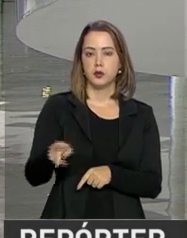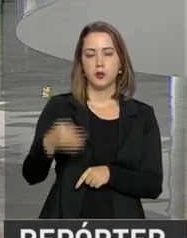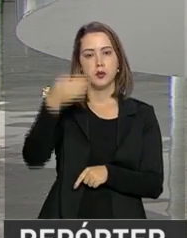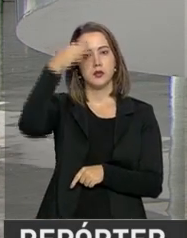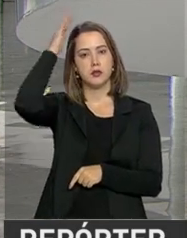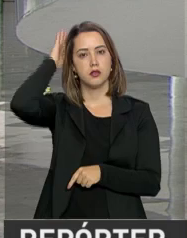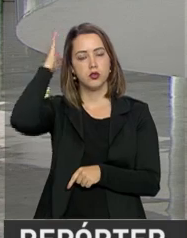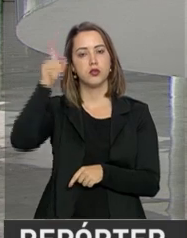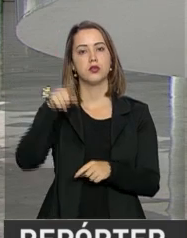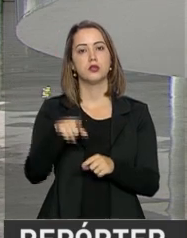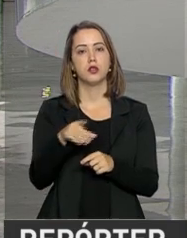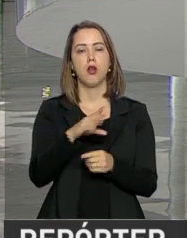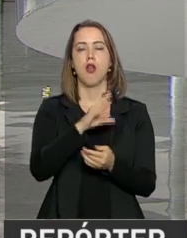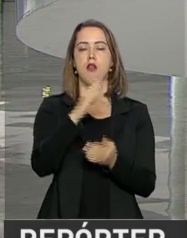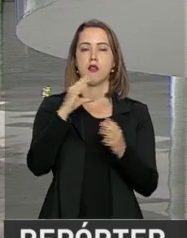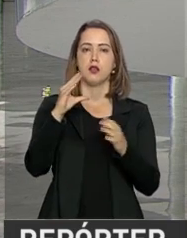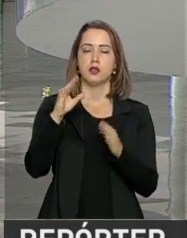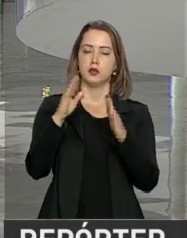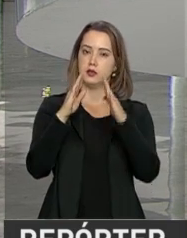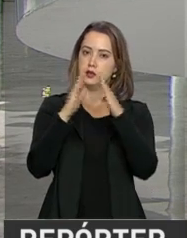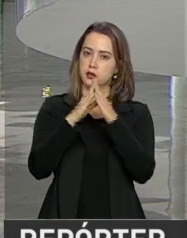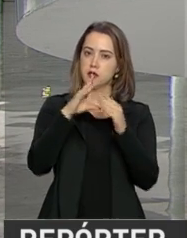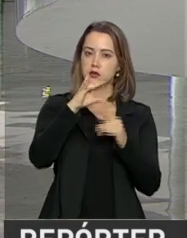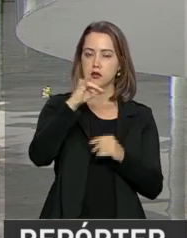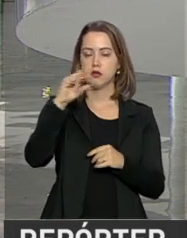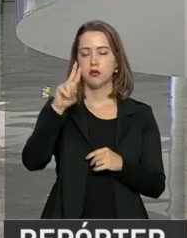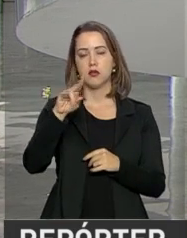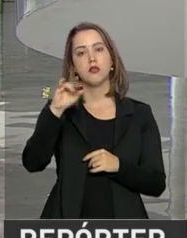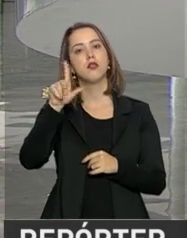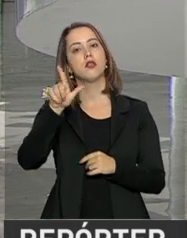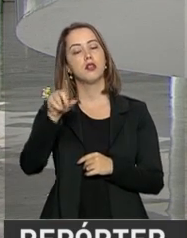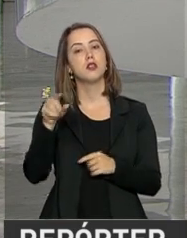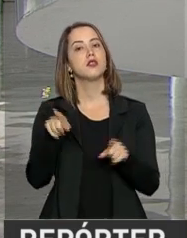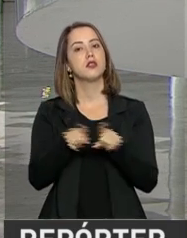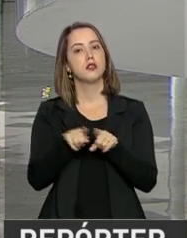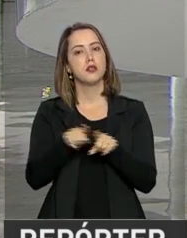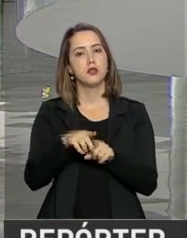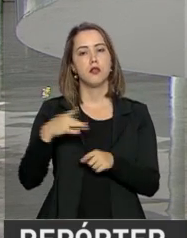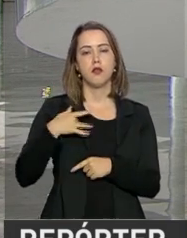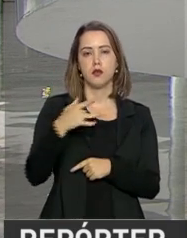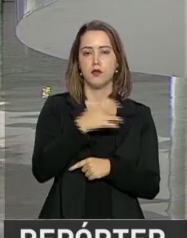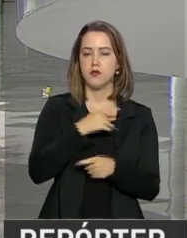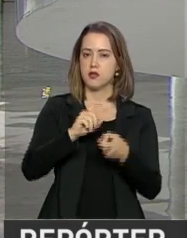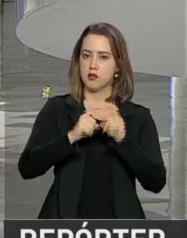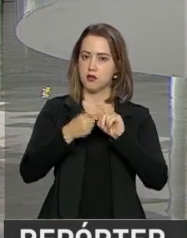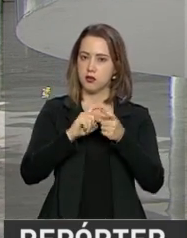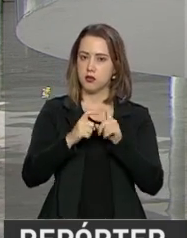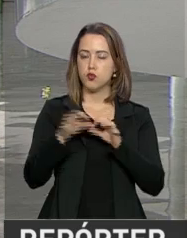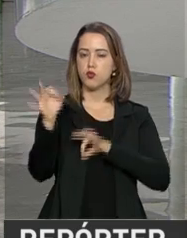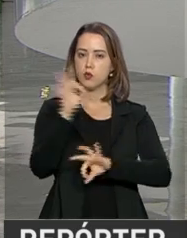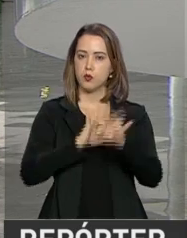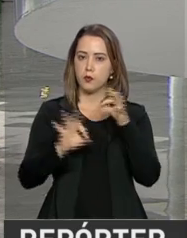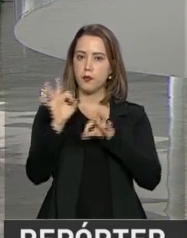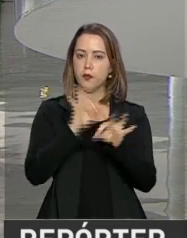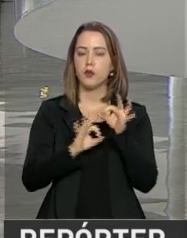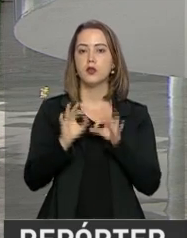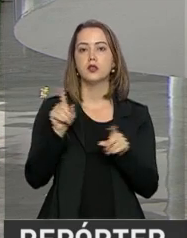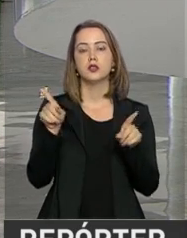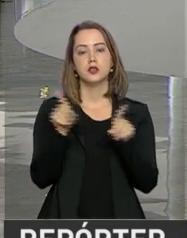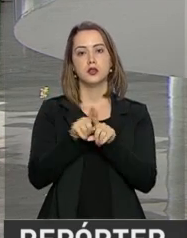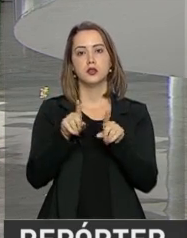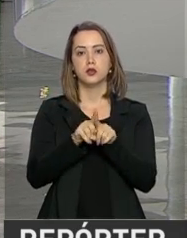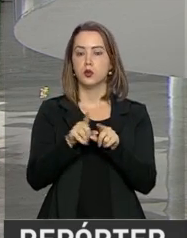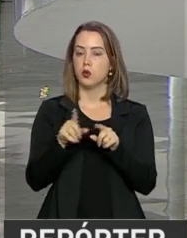casa civil Eliseu Padilha da Fazenda Henrique Meirelles da Saúde Ricardo Barros do planejamento Diogo Oliveira da